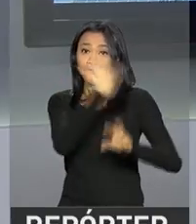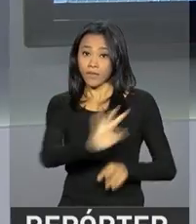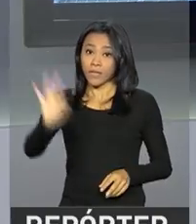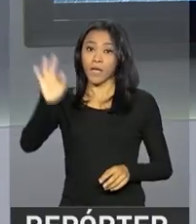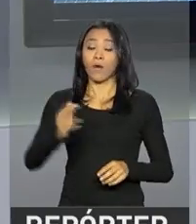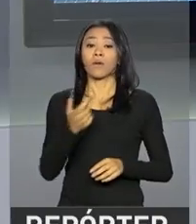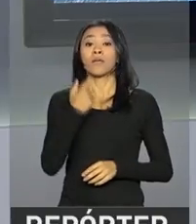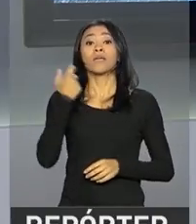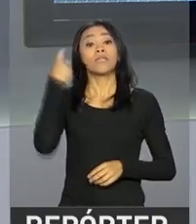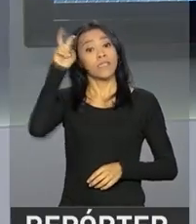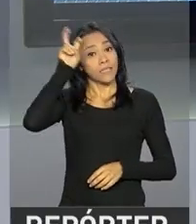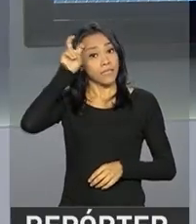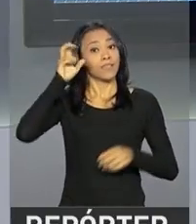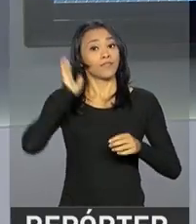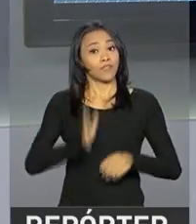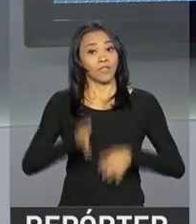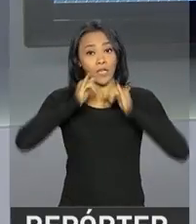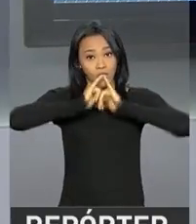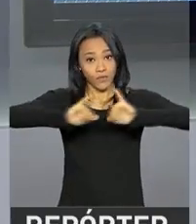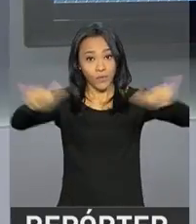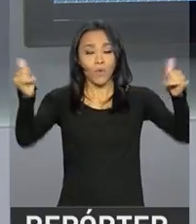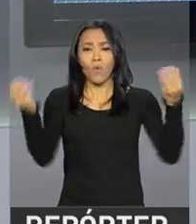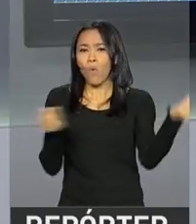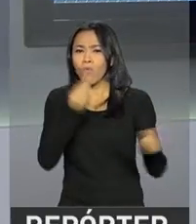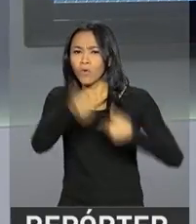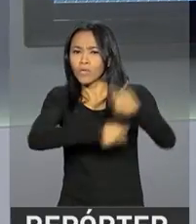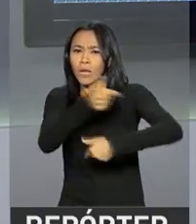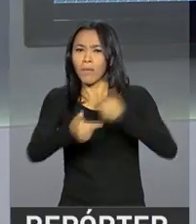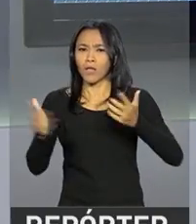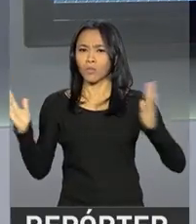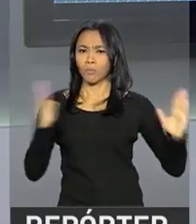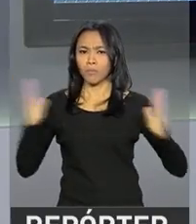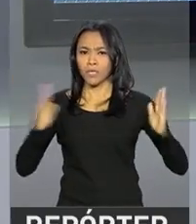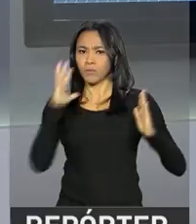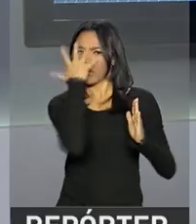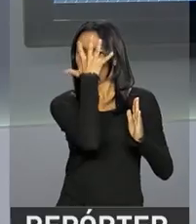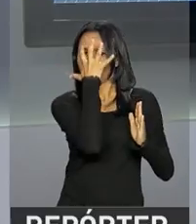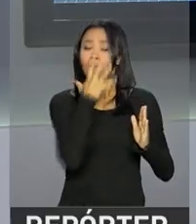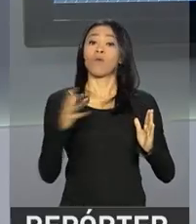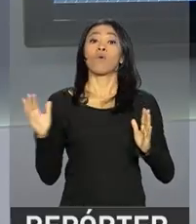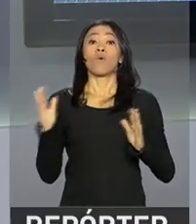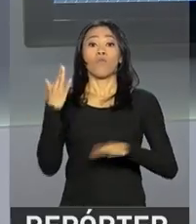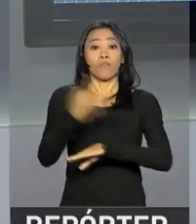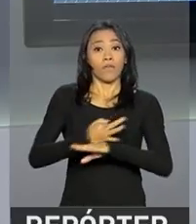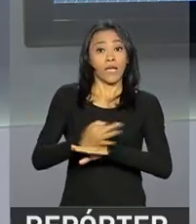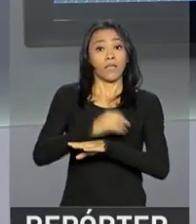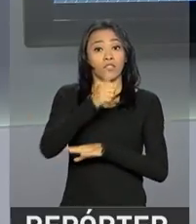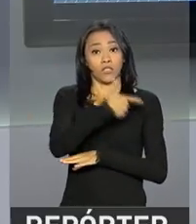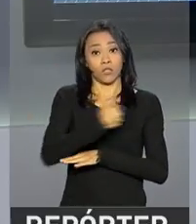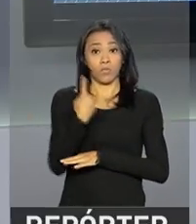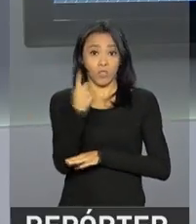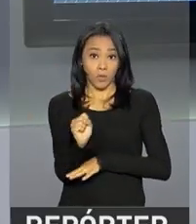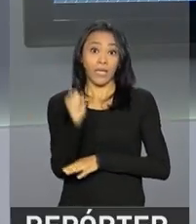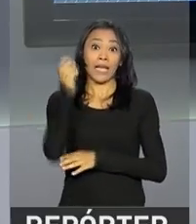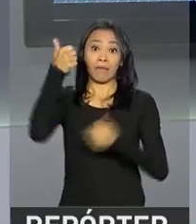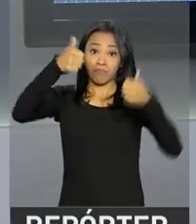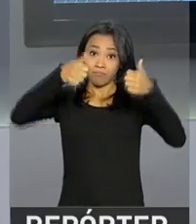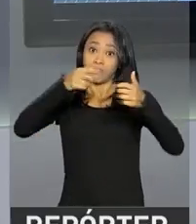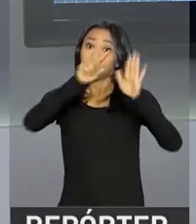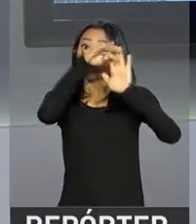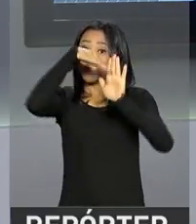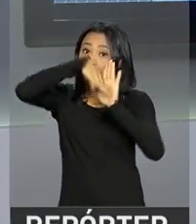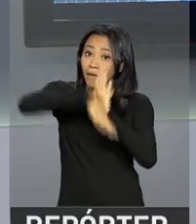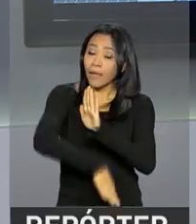quinta feira o balanço da operação carnaval o feriado de 2018 registrou queda nos números de mortes e acidentes